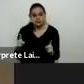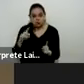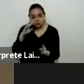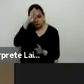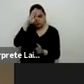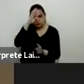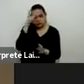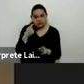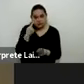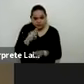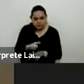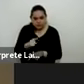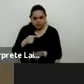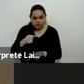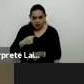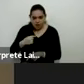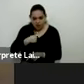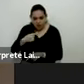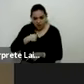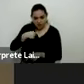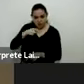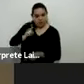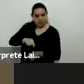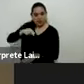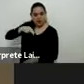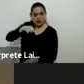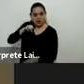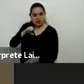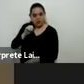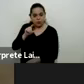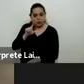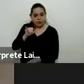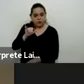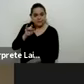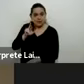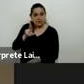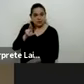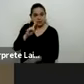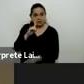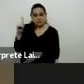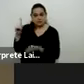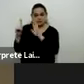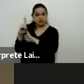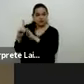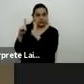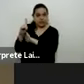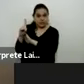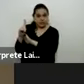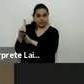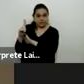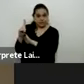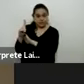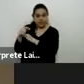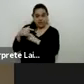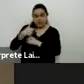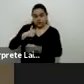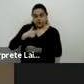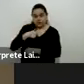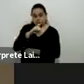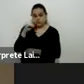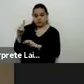um neoliberal ortodoxo, de ultradireita, defendendo uma agenda ultraliberal,